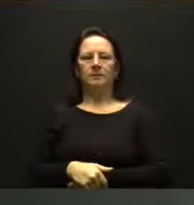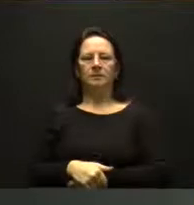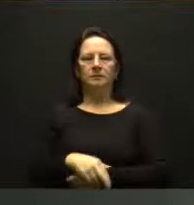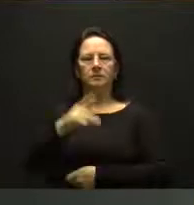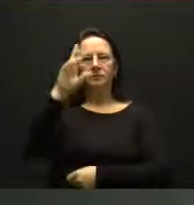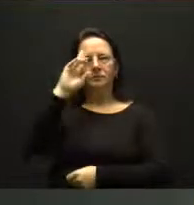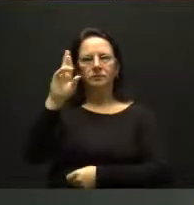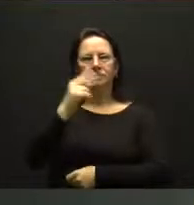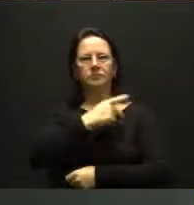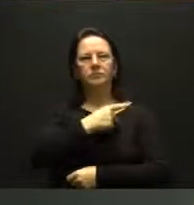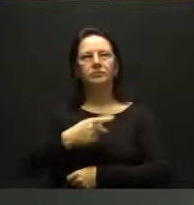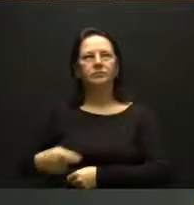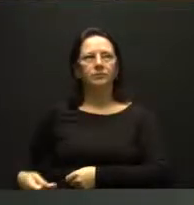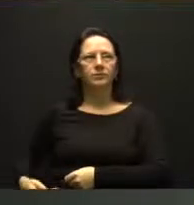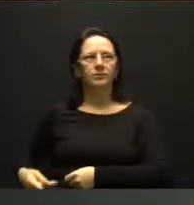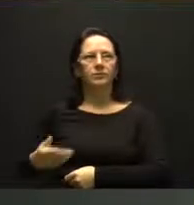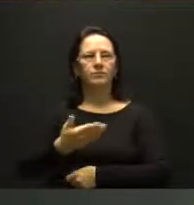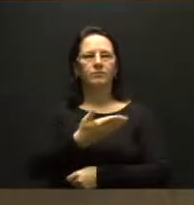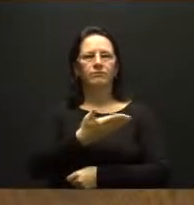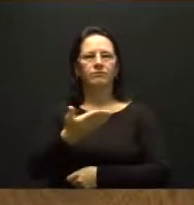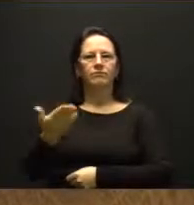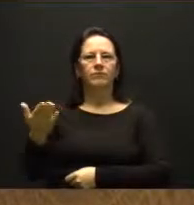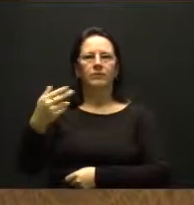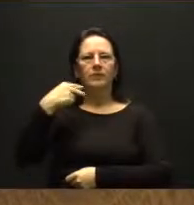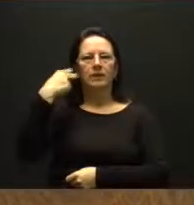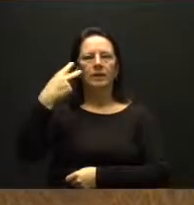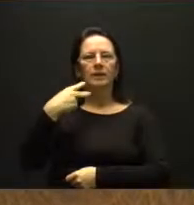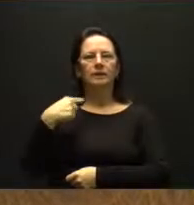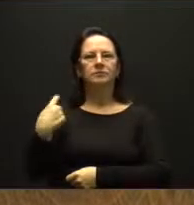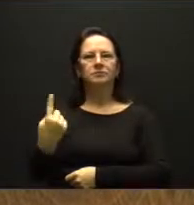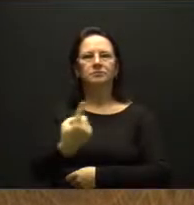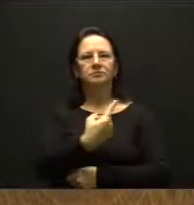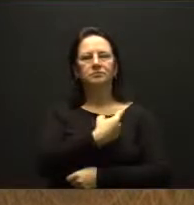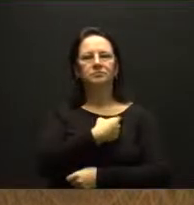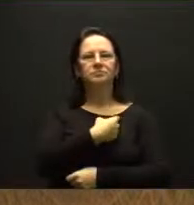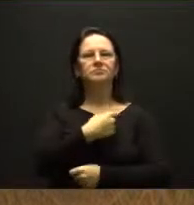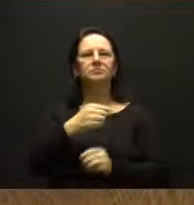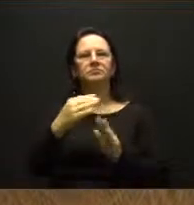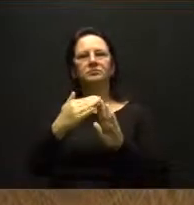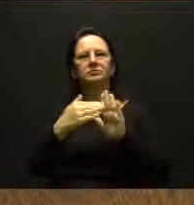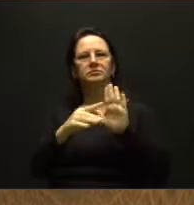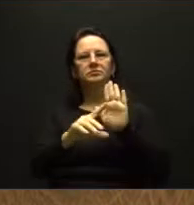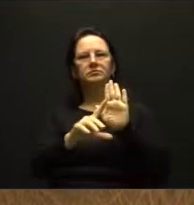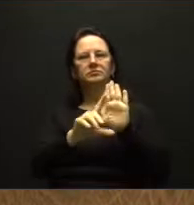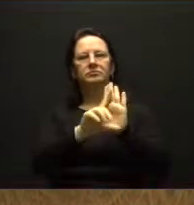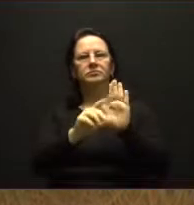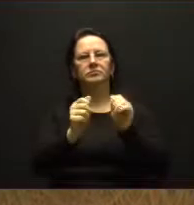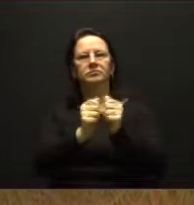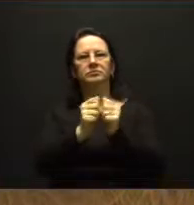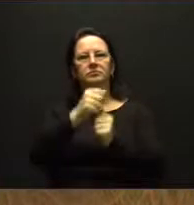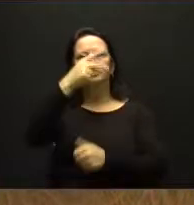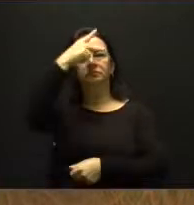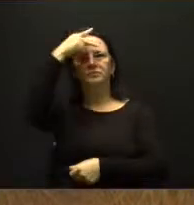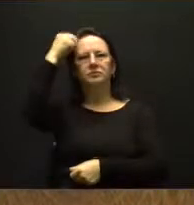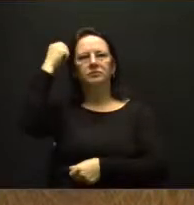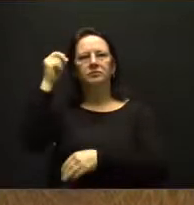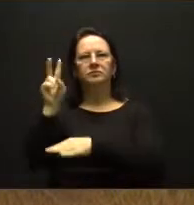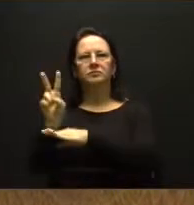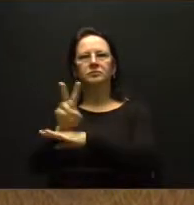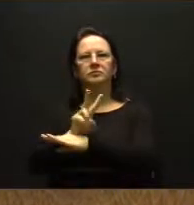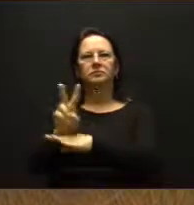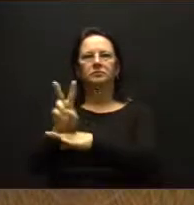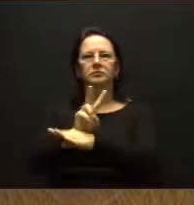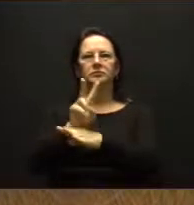senhor presidente e nobres vereadores nós do poder legislativo em parceria com o executivo fiscalizaremos as